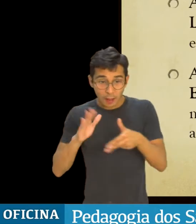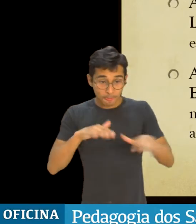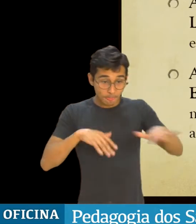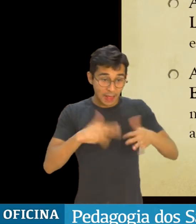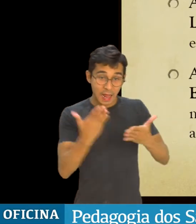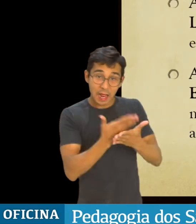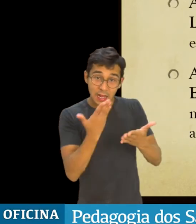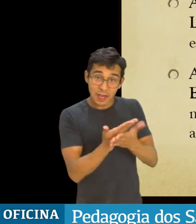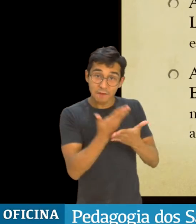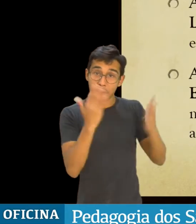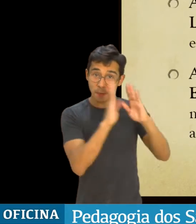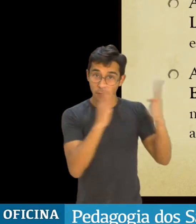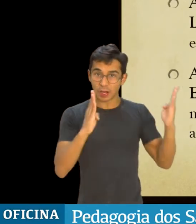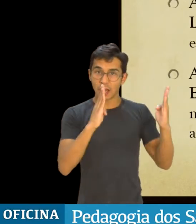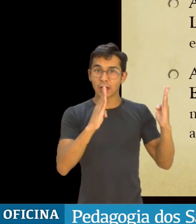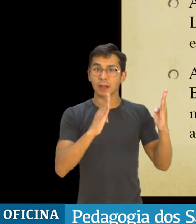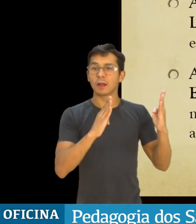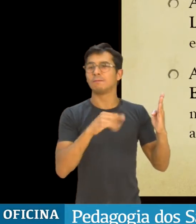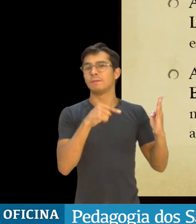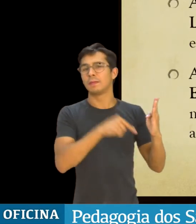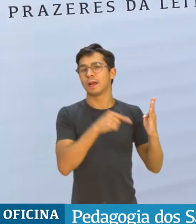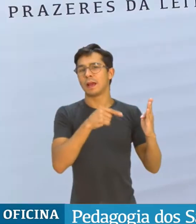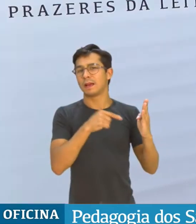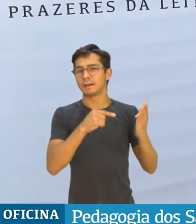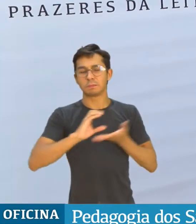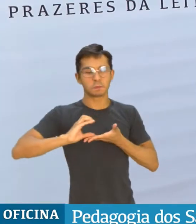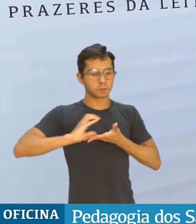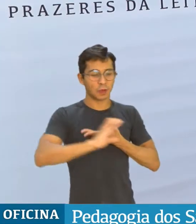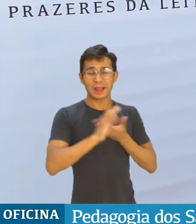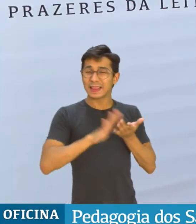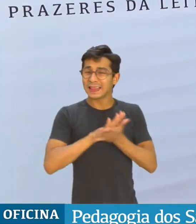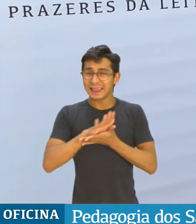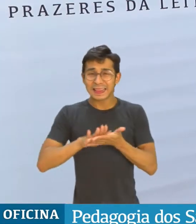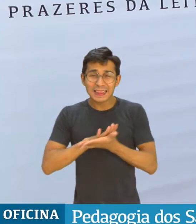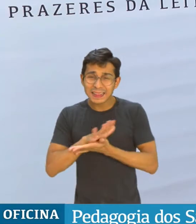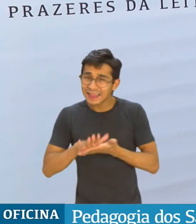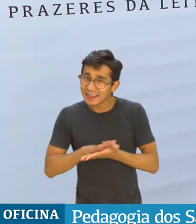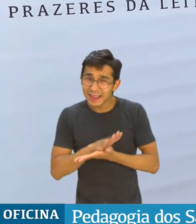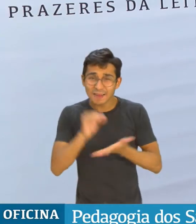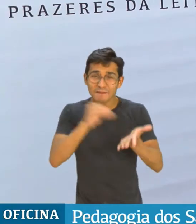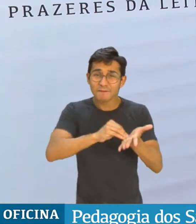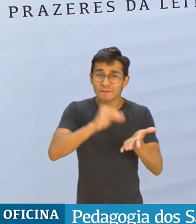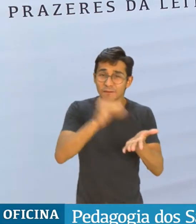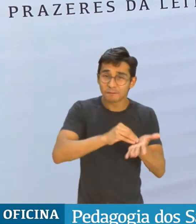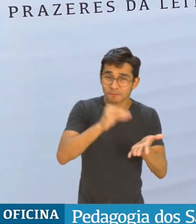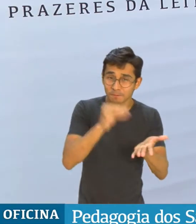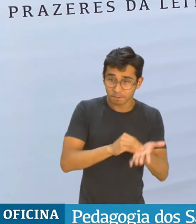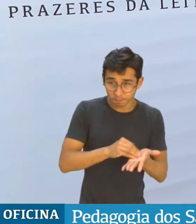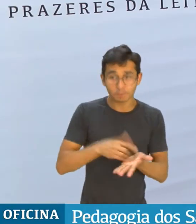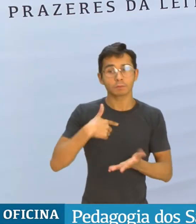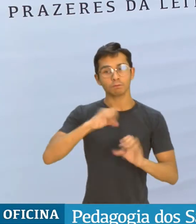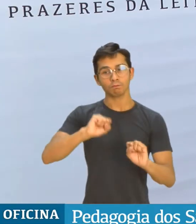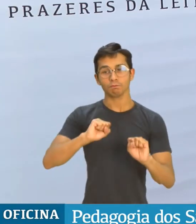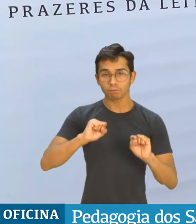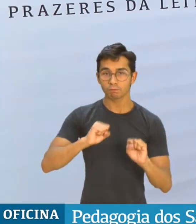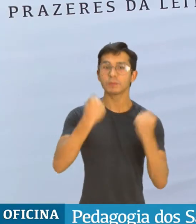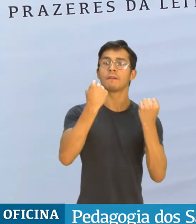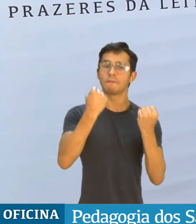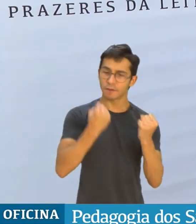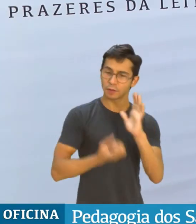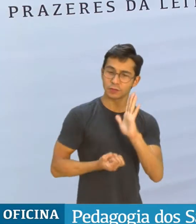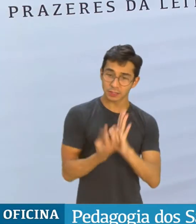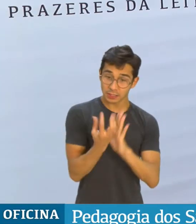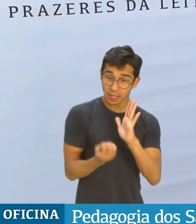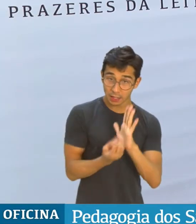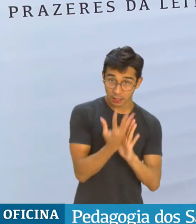biblioteca, e também é uma das últimas a serem lembradas como expressão artística. Então, eu particularmente sou um dos que defendem o sarau como um